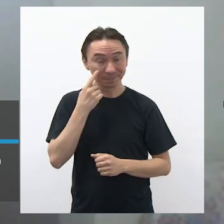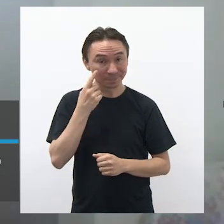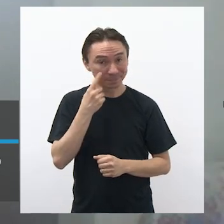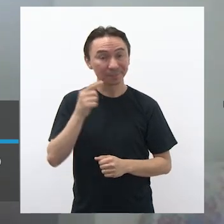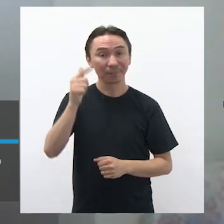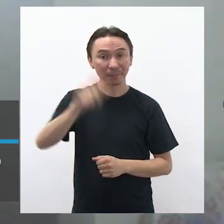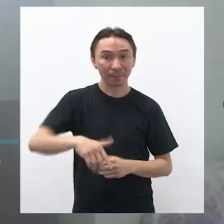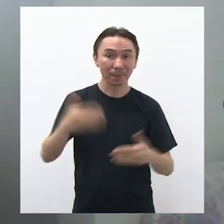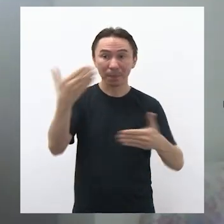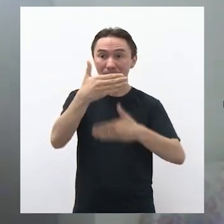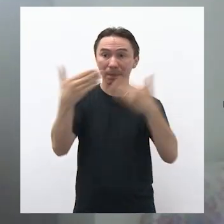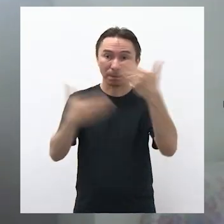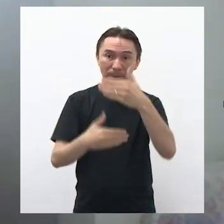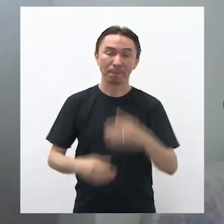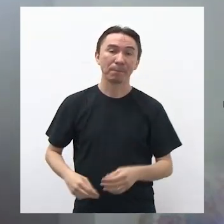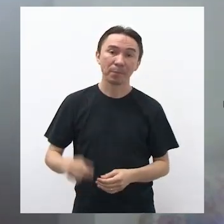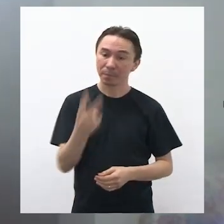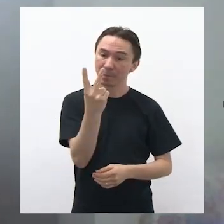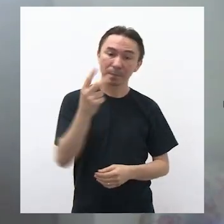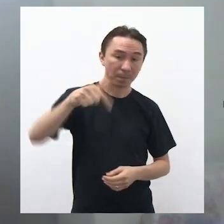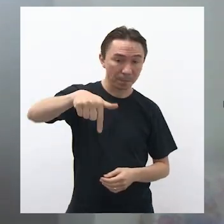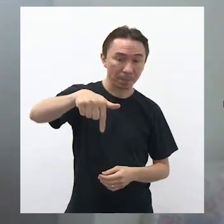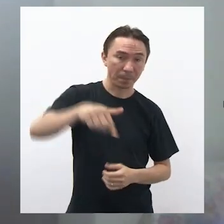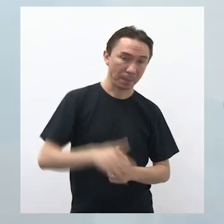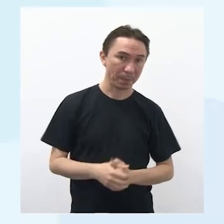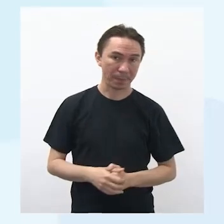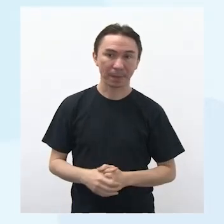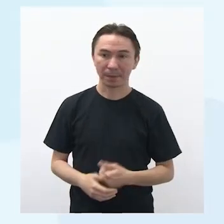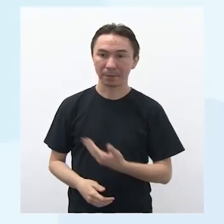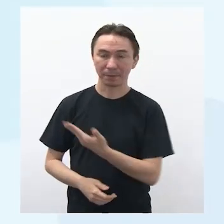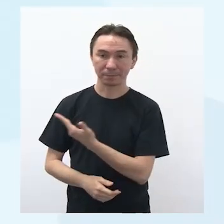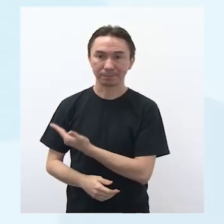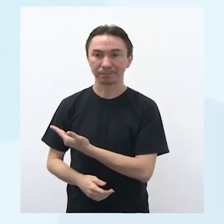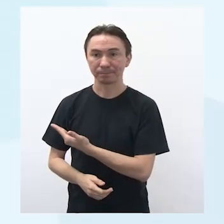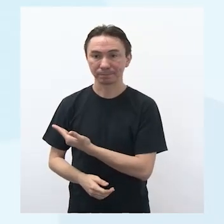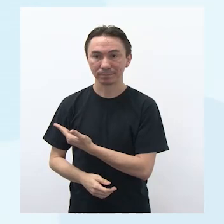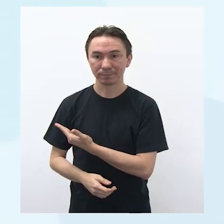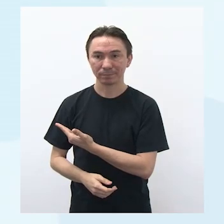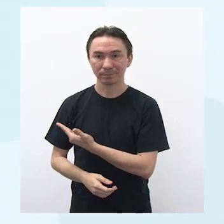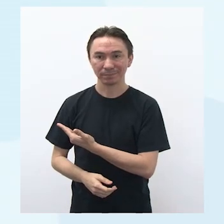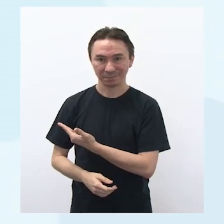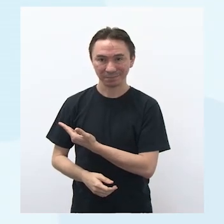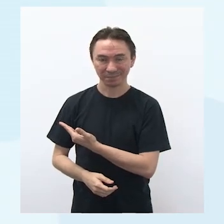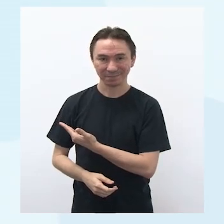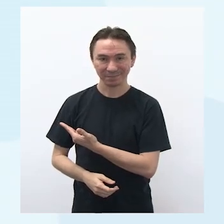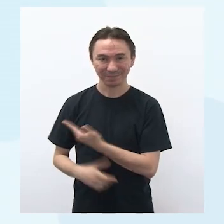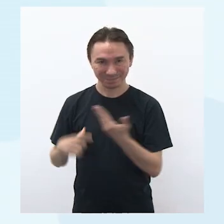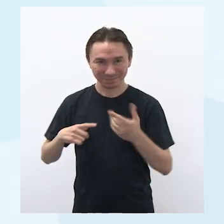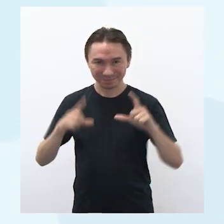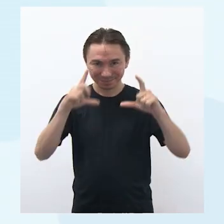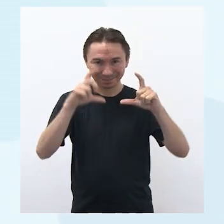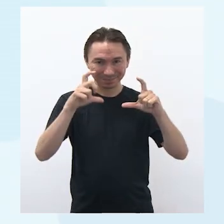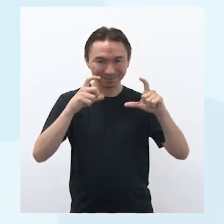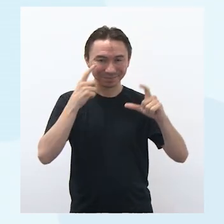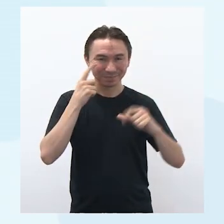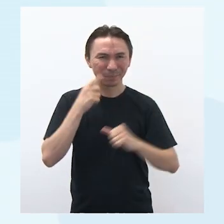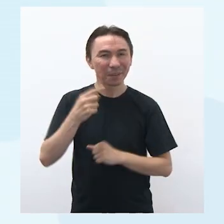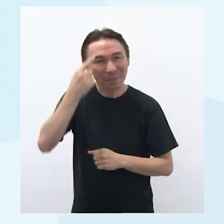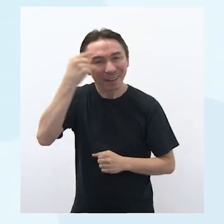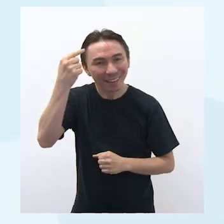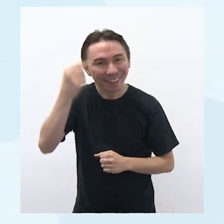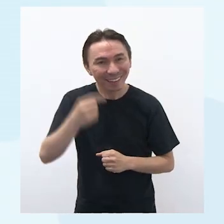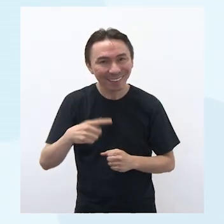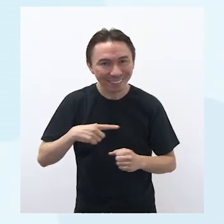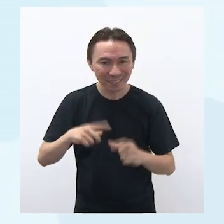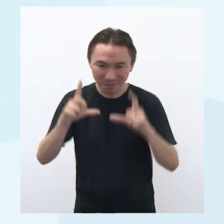gente o slide 27. Ele traz para a gente uma imagem. Nós começamos hoje com a imagem do retrovisor, não